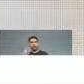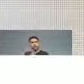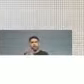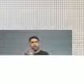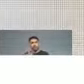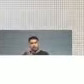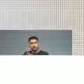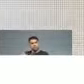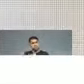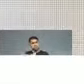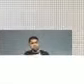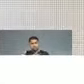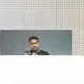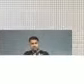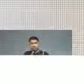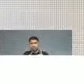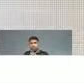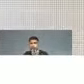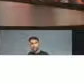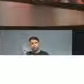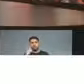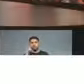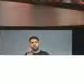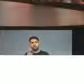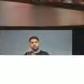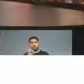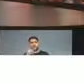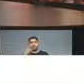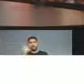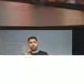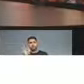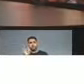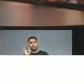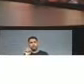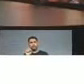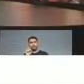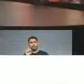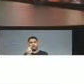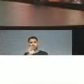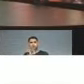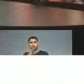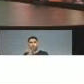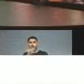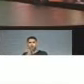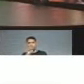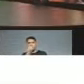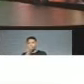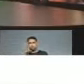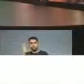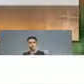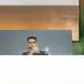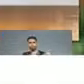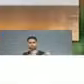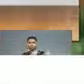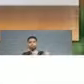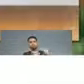Amazônia e serviços ambientais Joaquim Álvaro Pereira Leite destacou uma iniciativa do Ministério do meio ambiente o programa floresta